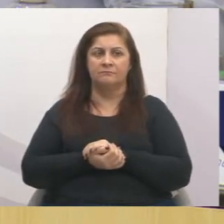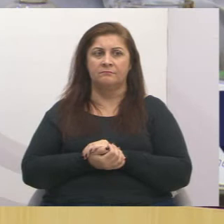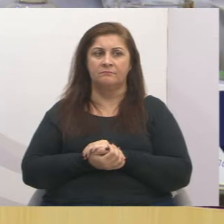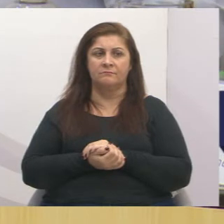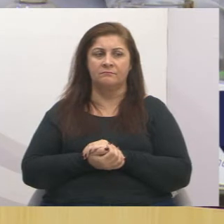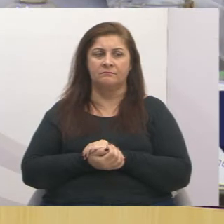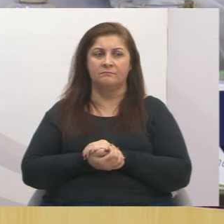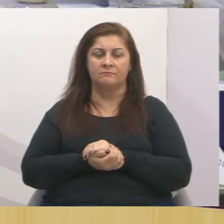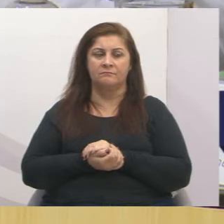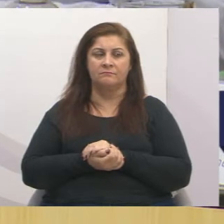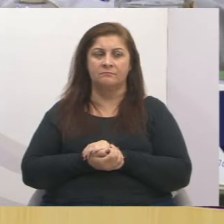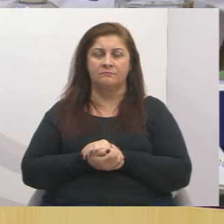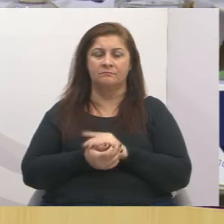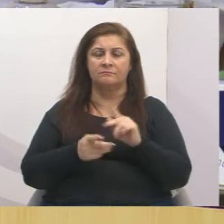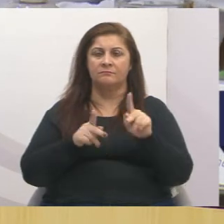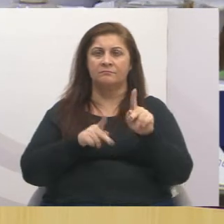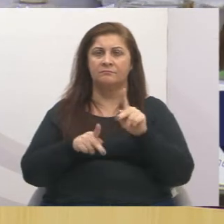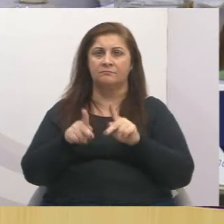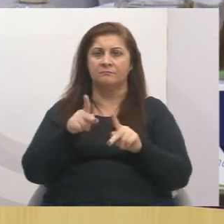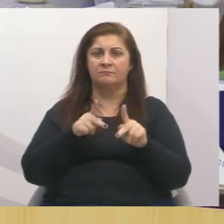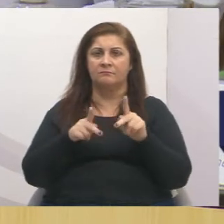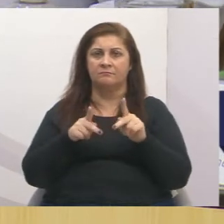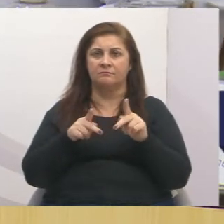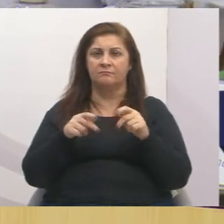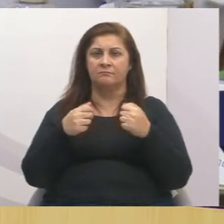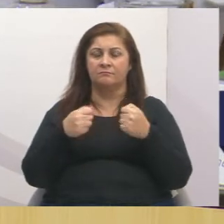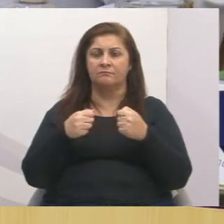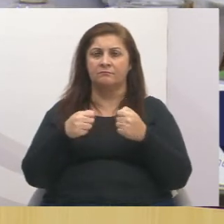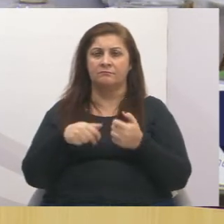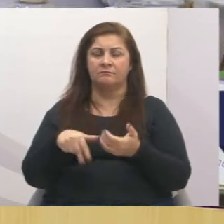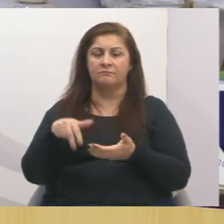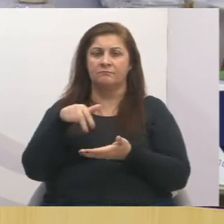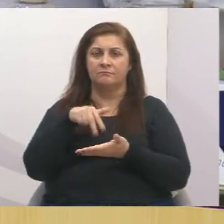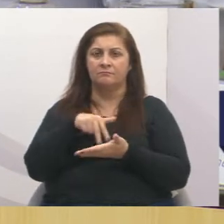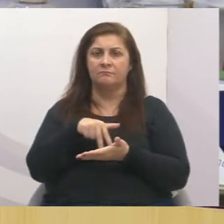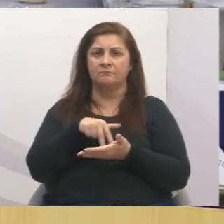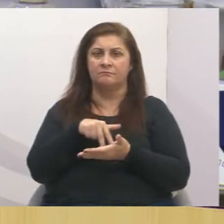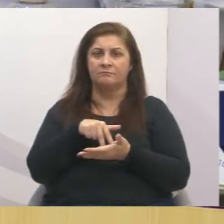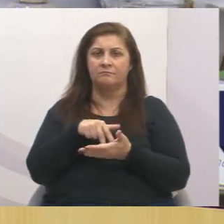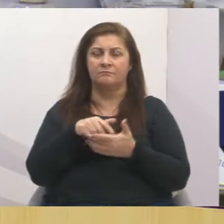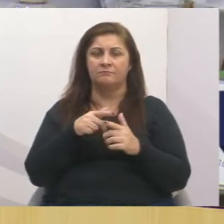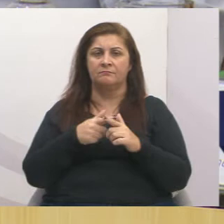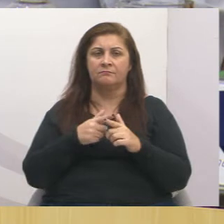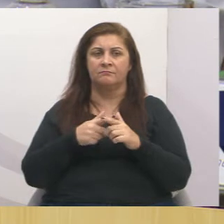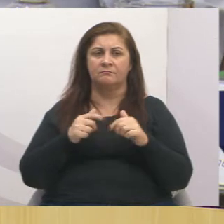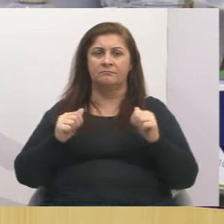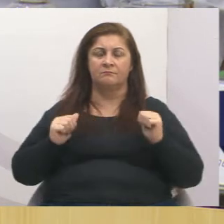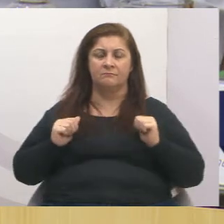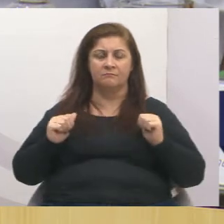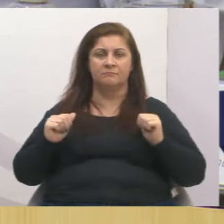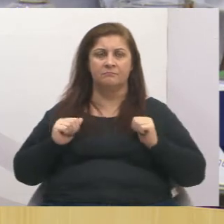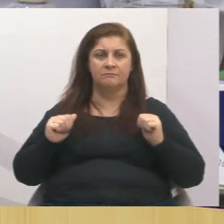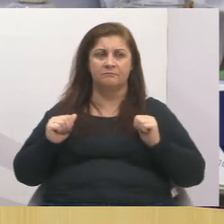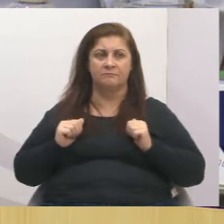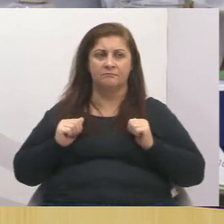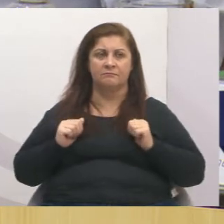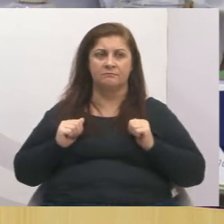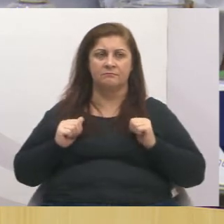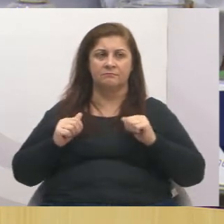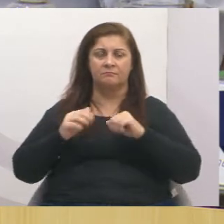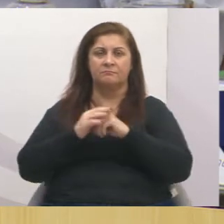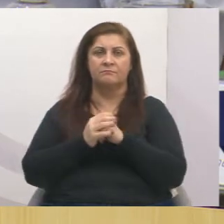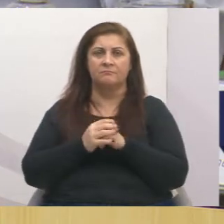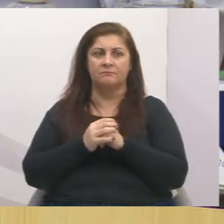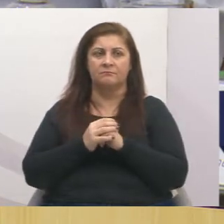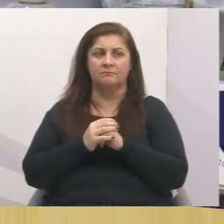O povo está na hora de se levantar, porque ficar nessa história de o